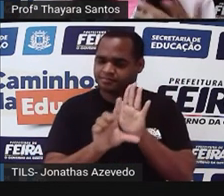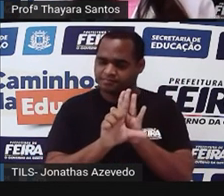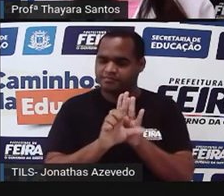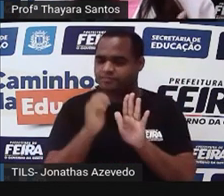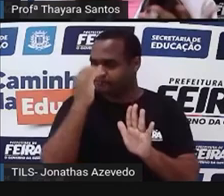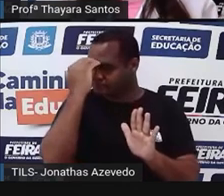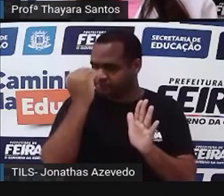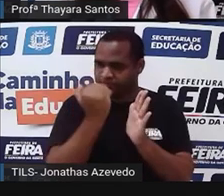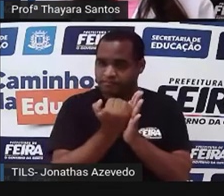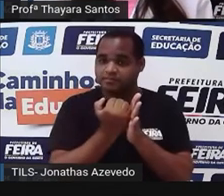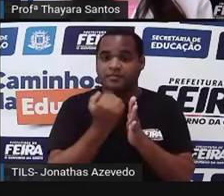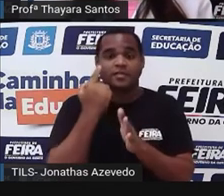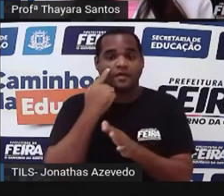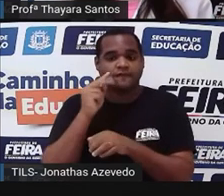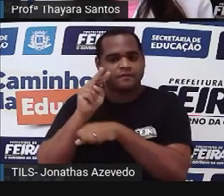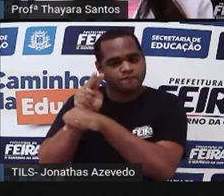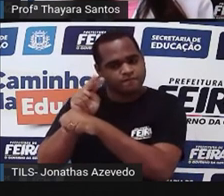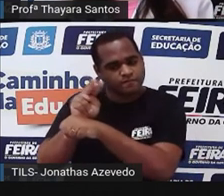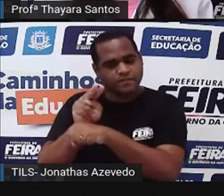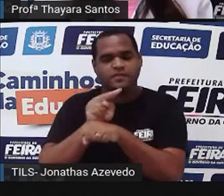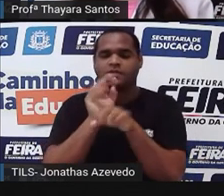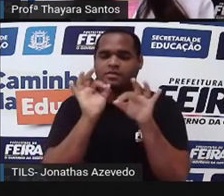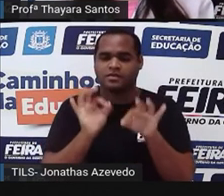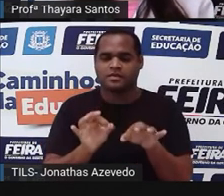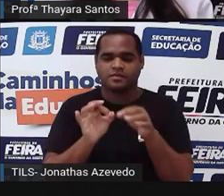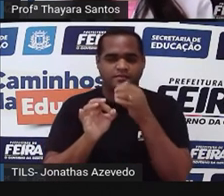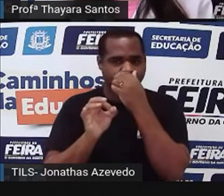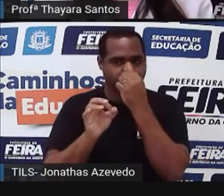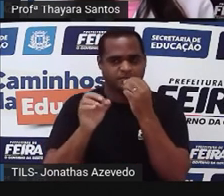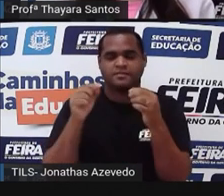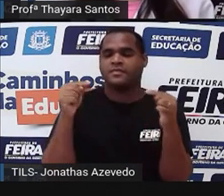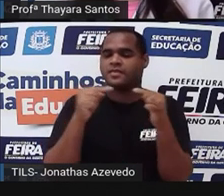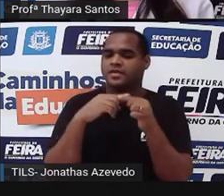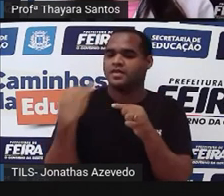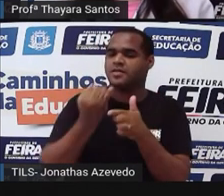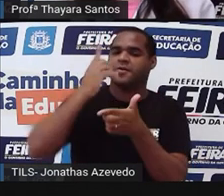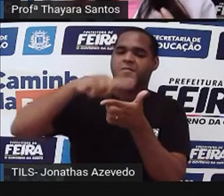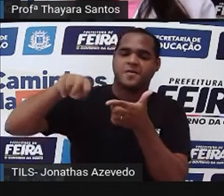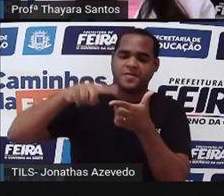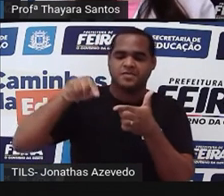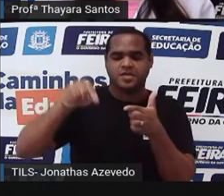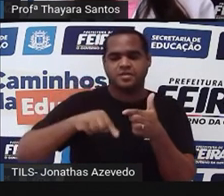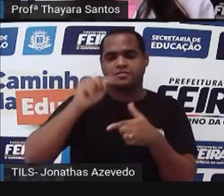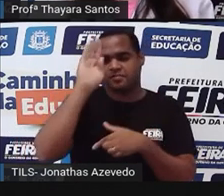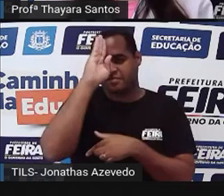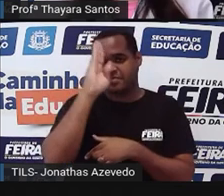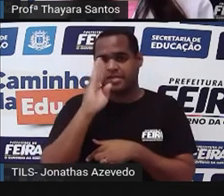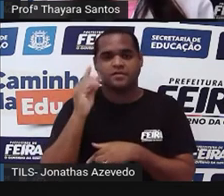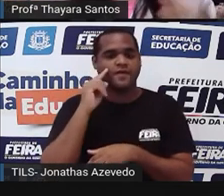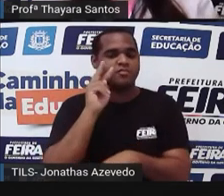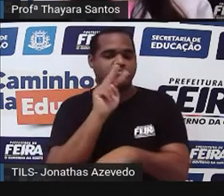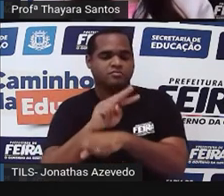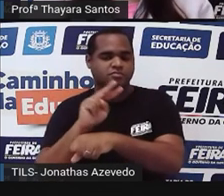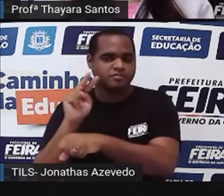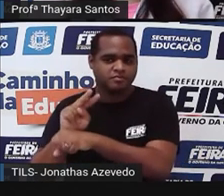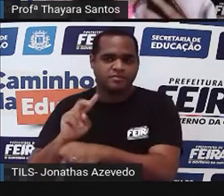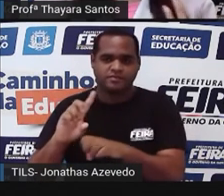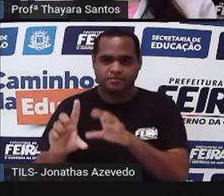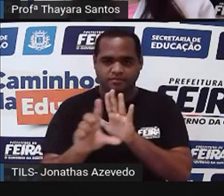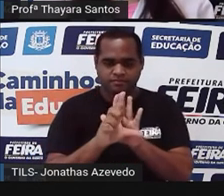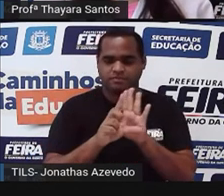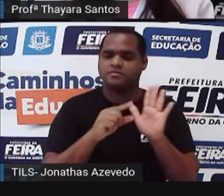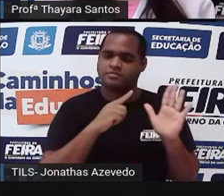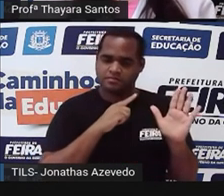só falta a fiscalização de fato, que a gente sabe que esse é um dos grandes problemas do nosso país. ausência de fiscalização. As leis muitas